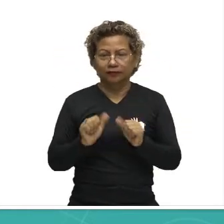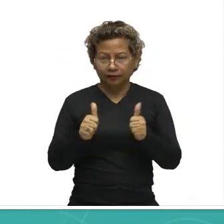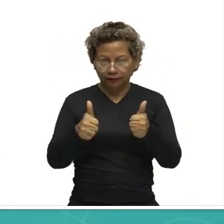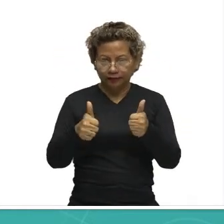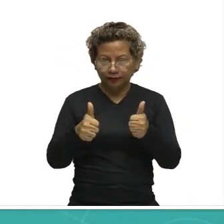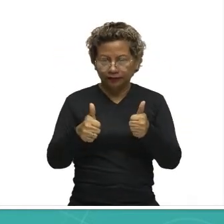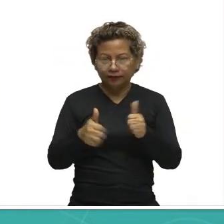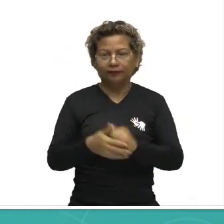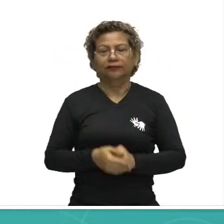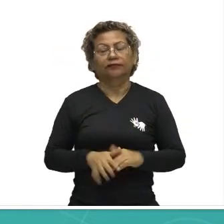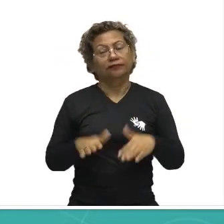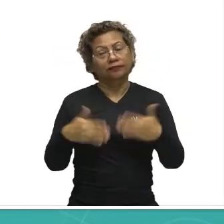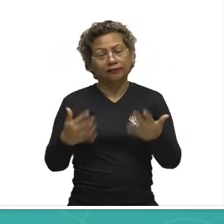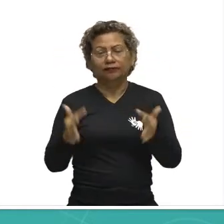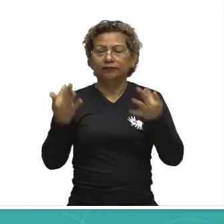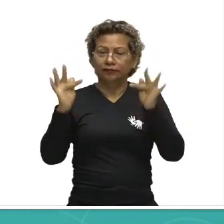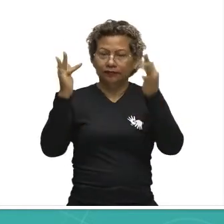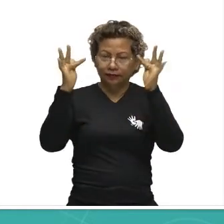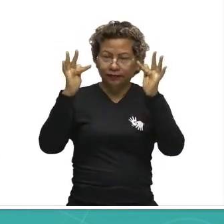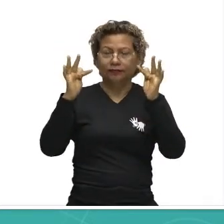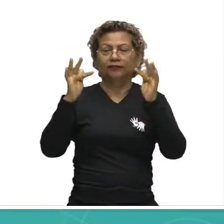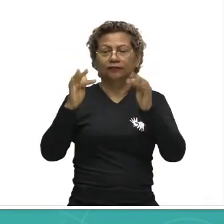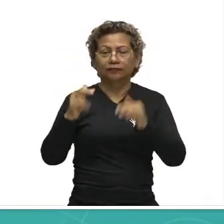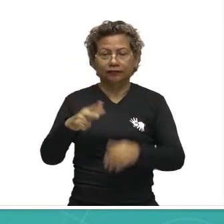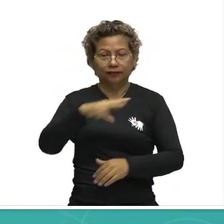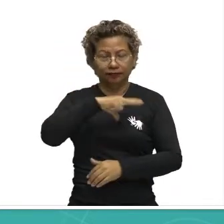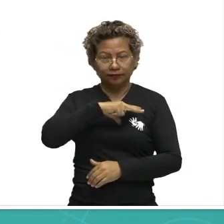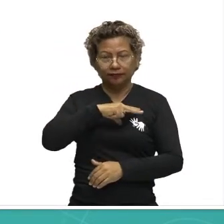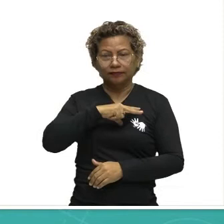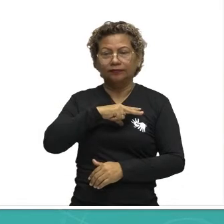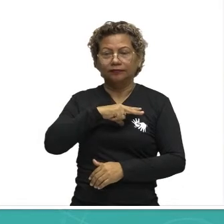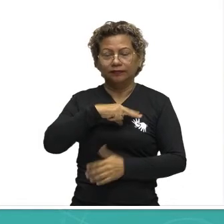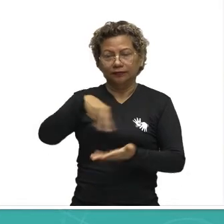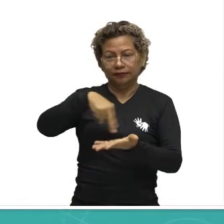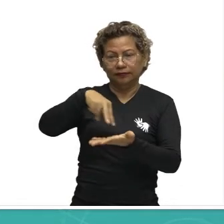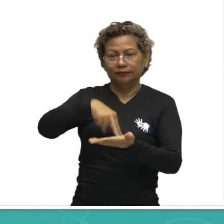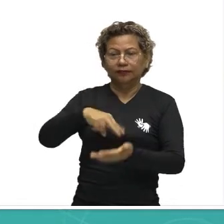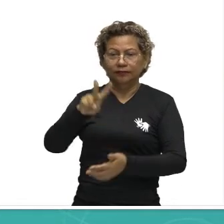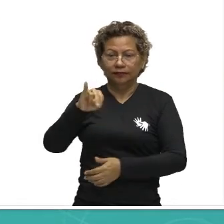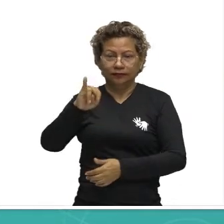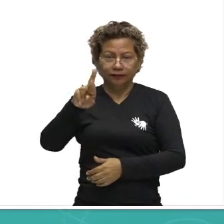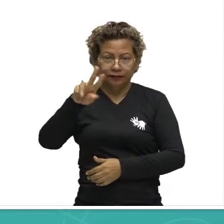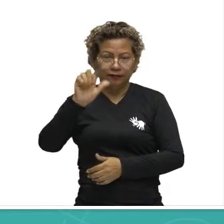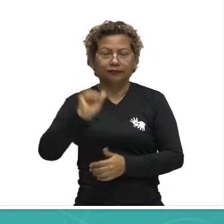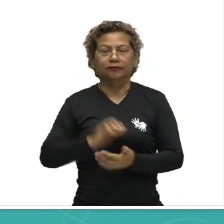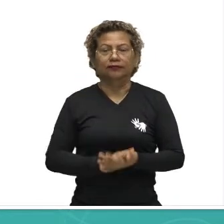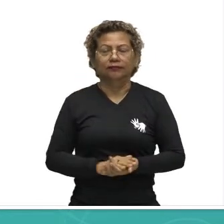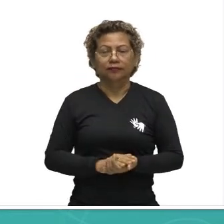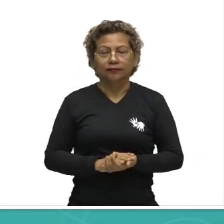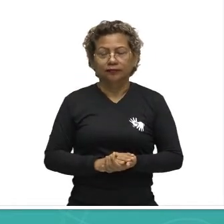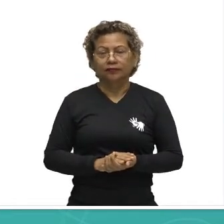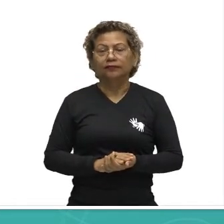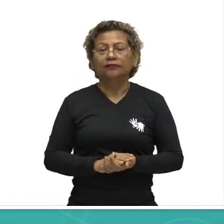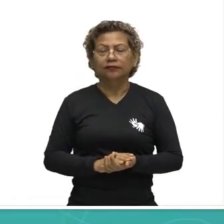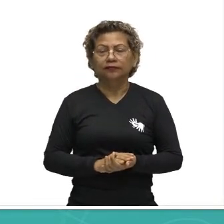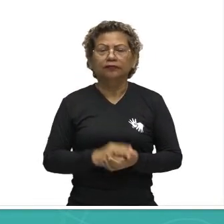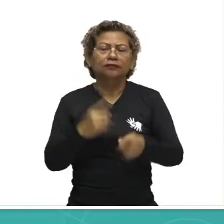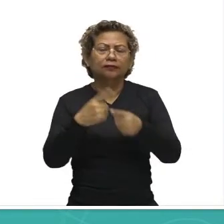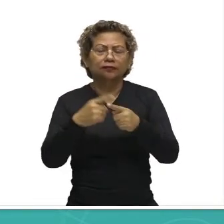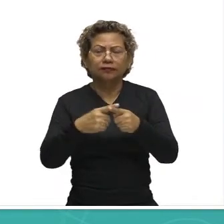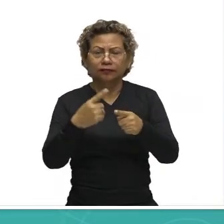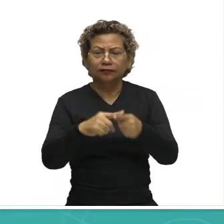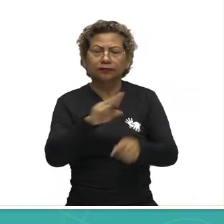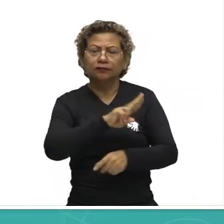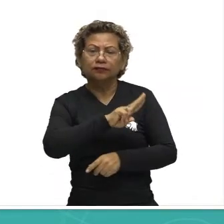no folclore é a dança do vira. Então, vamos continuando. O nome desta dança vem do verbo virar, do